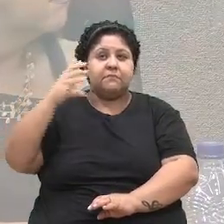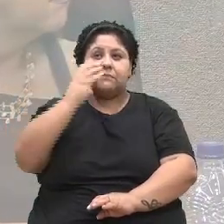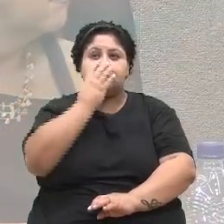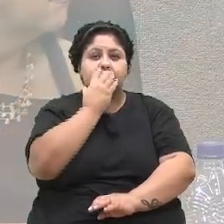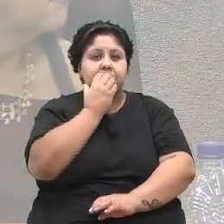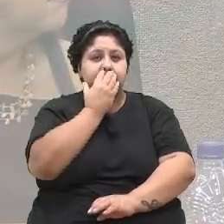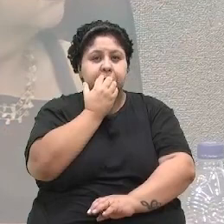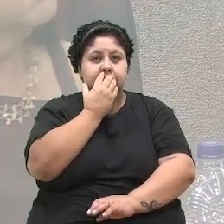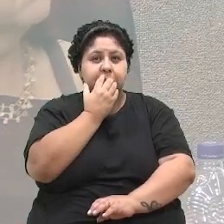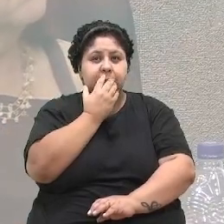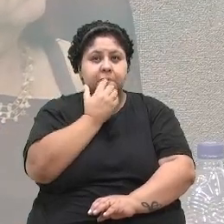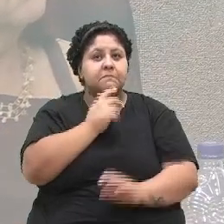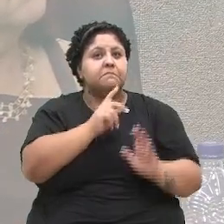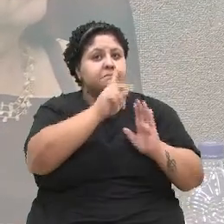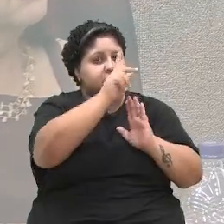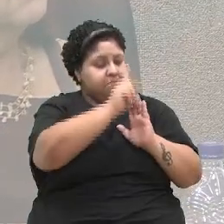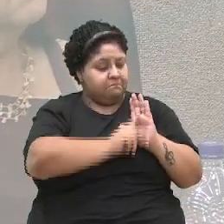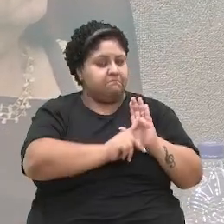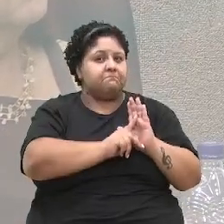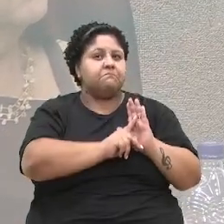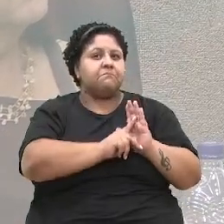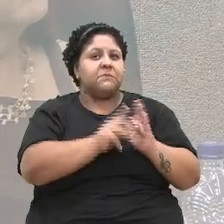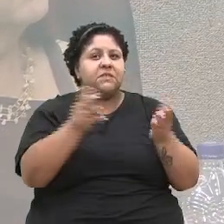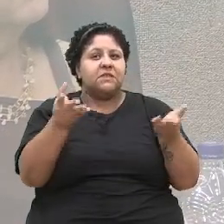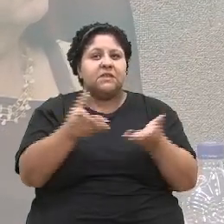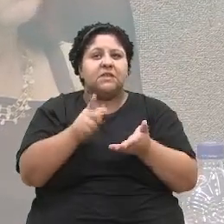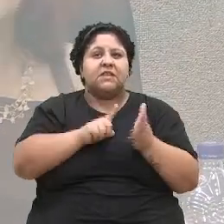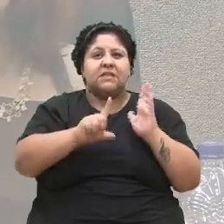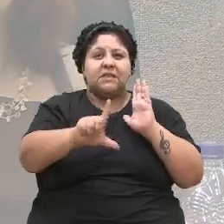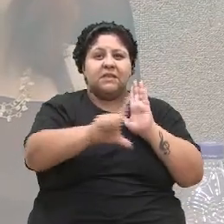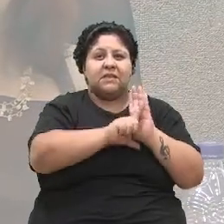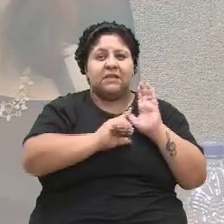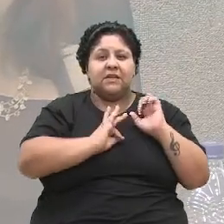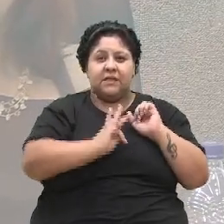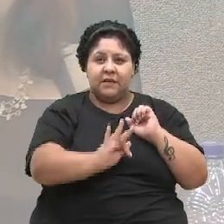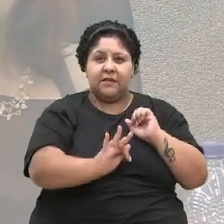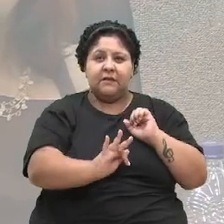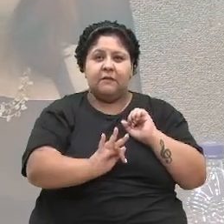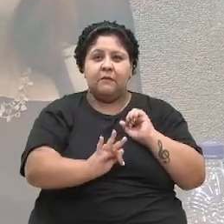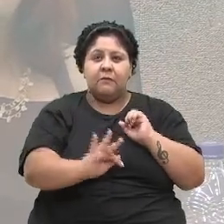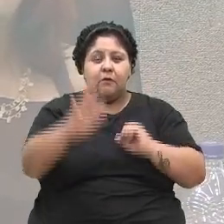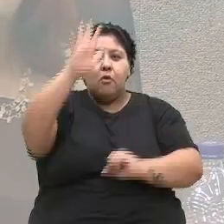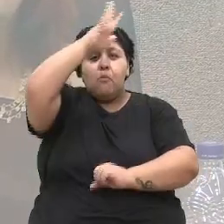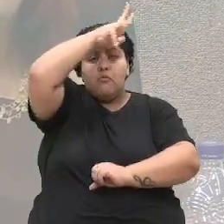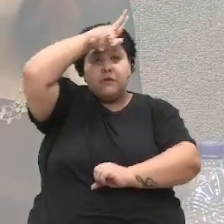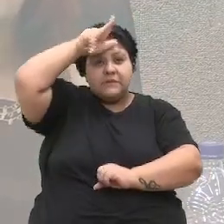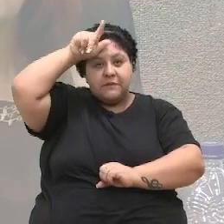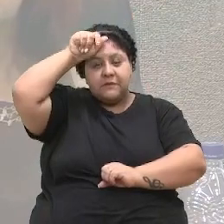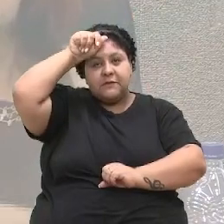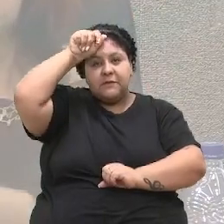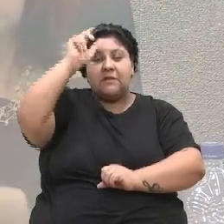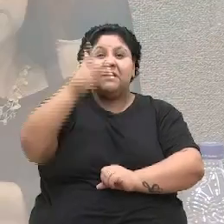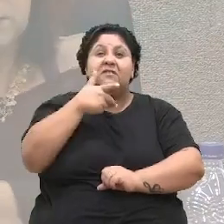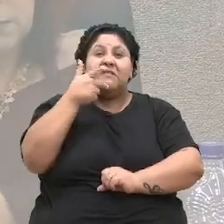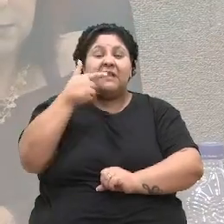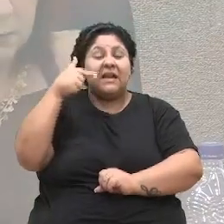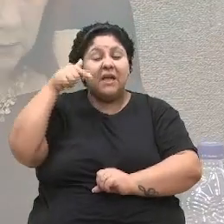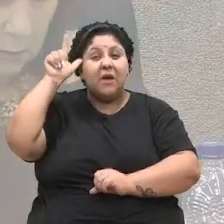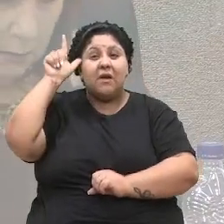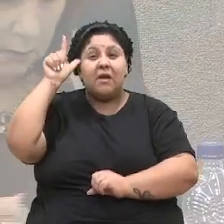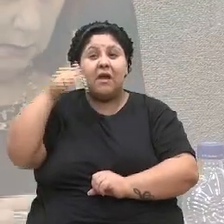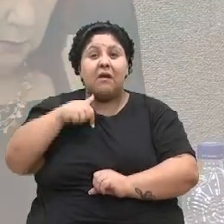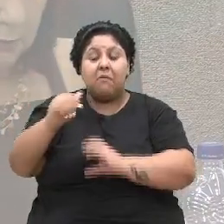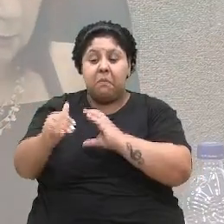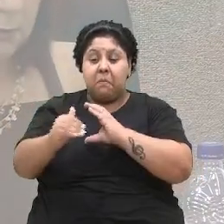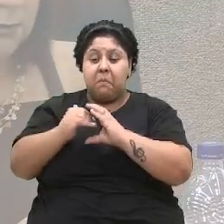Camilles por esse projeto. Já existe lei federal, existe lei municipal, e dizer que ontem eu recebi